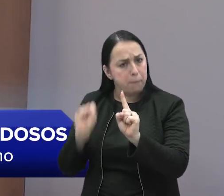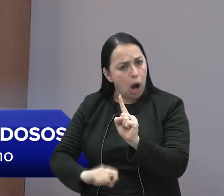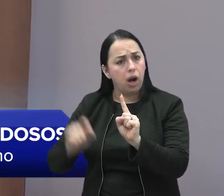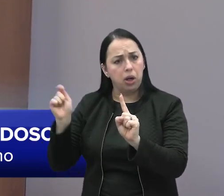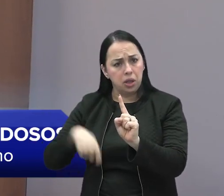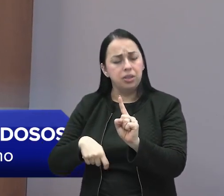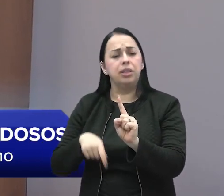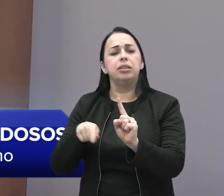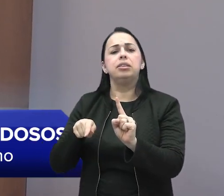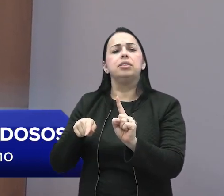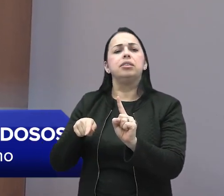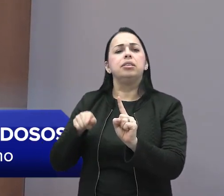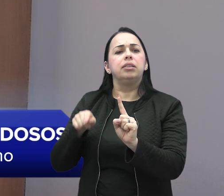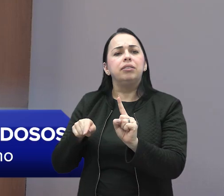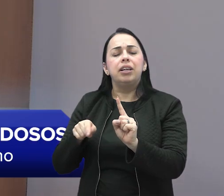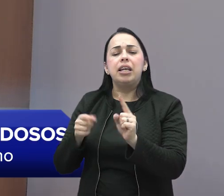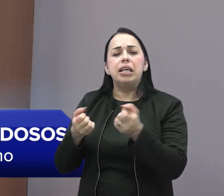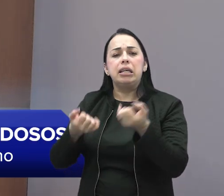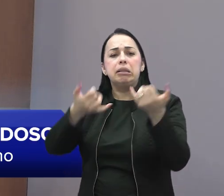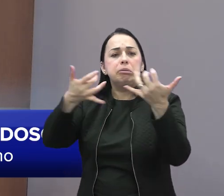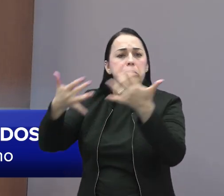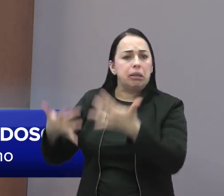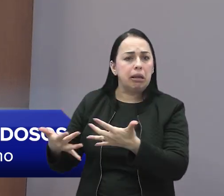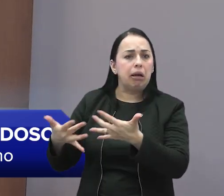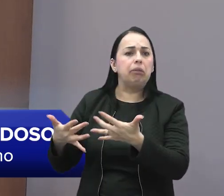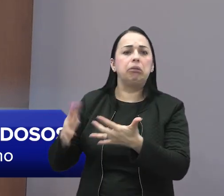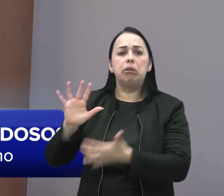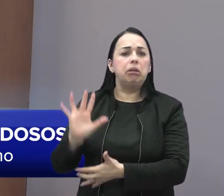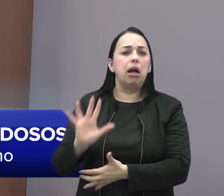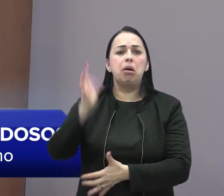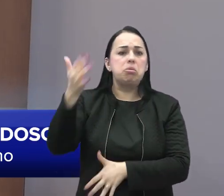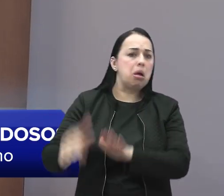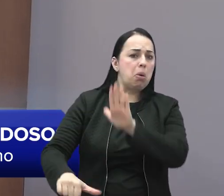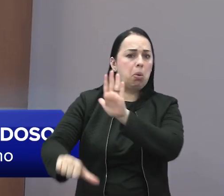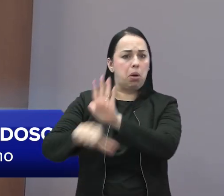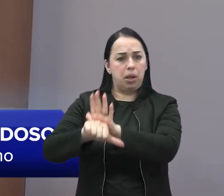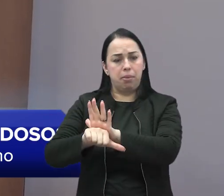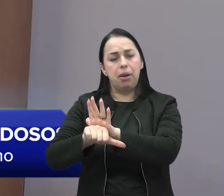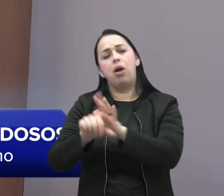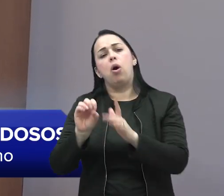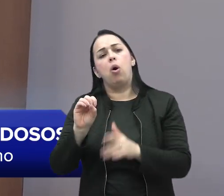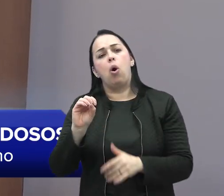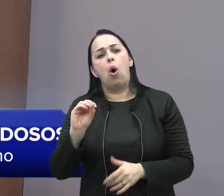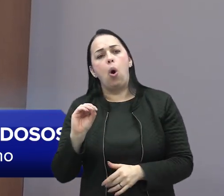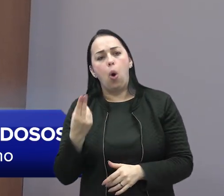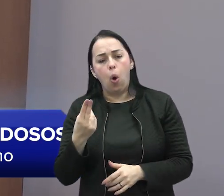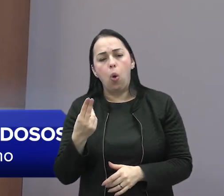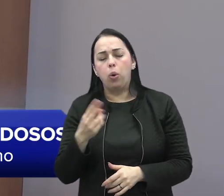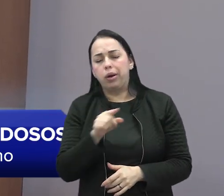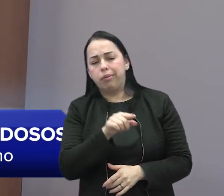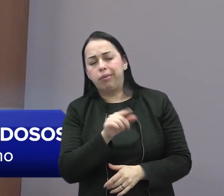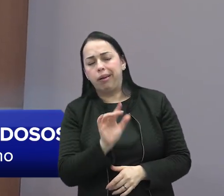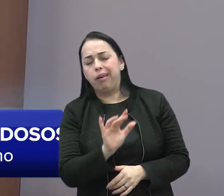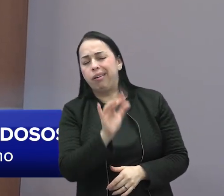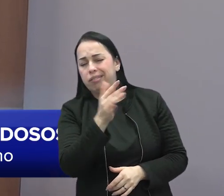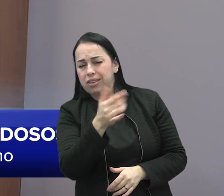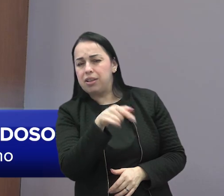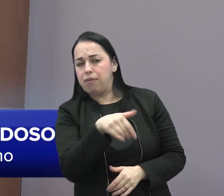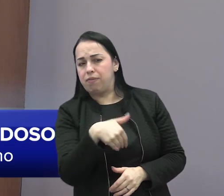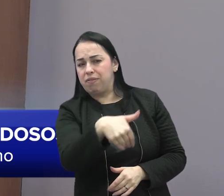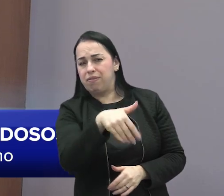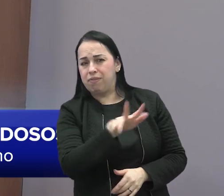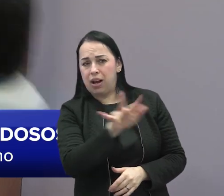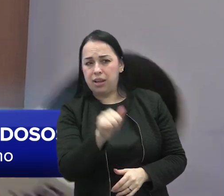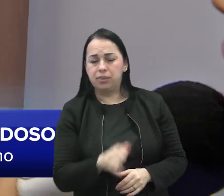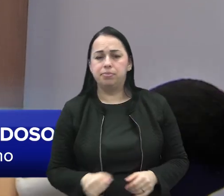delegacia mais próxima e informar o crime ou a possível incidência de crime que